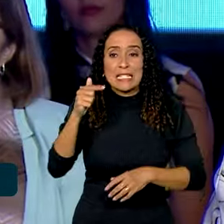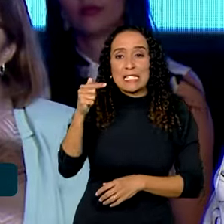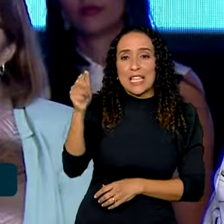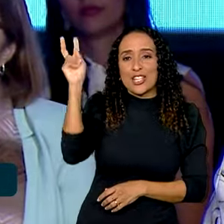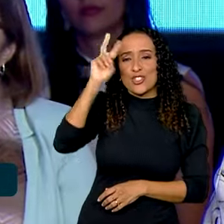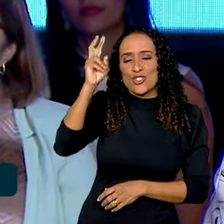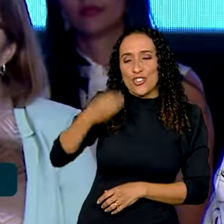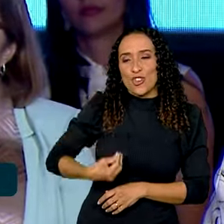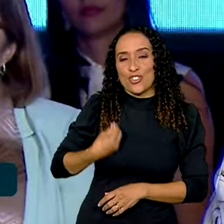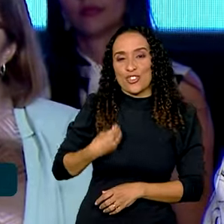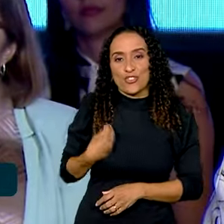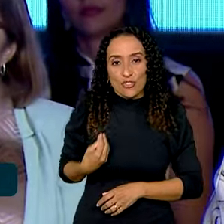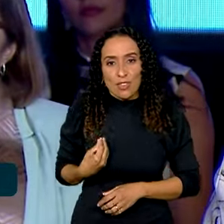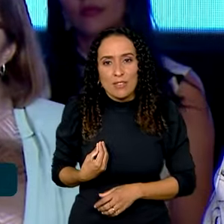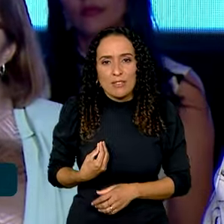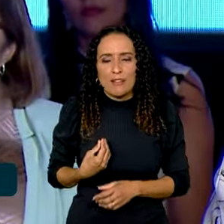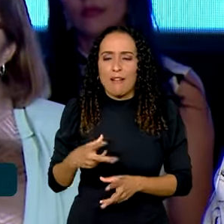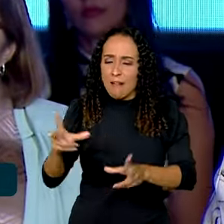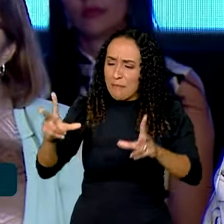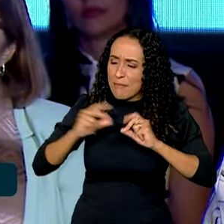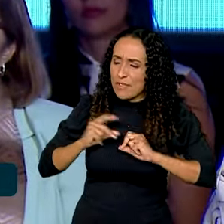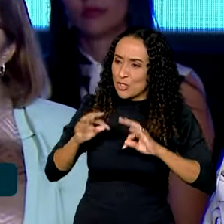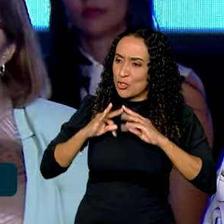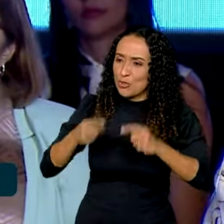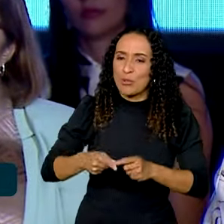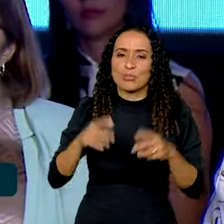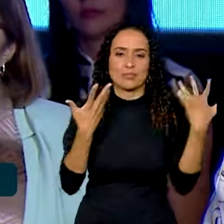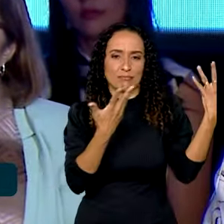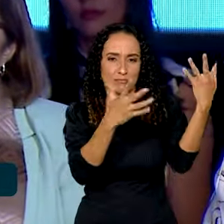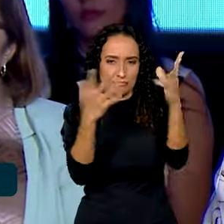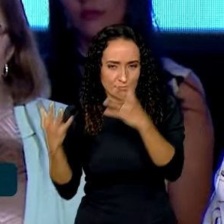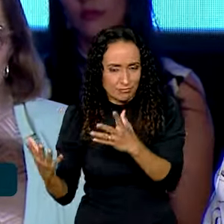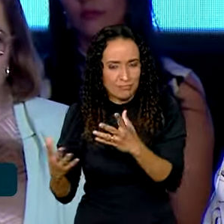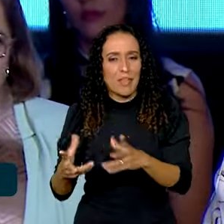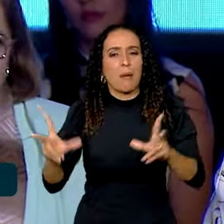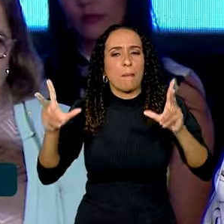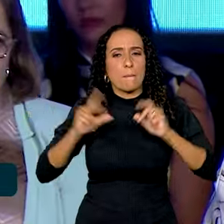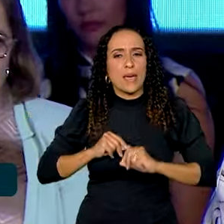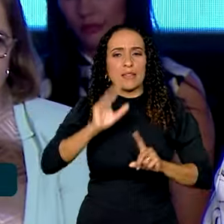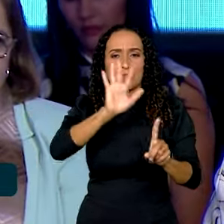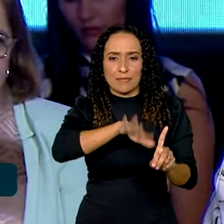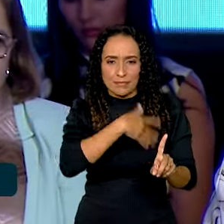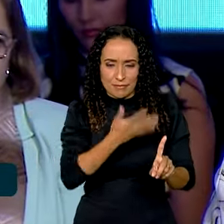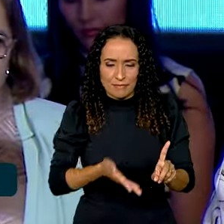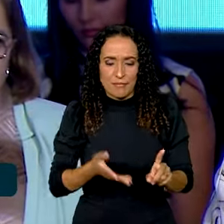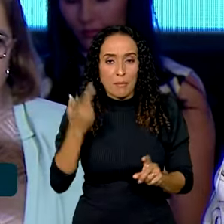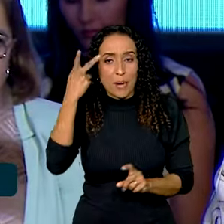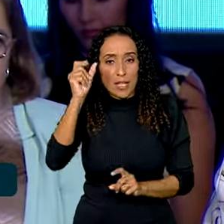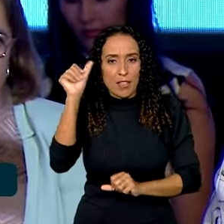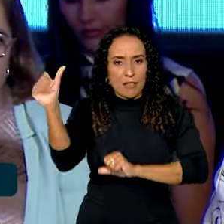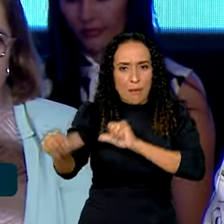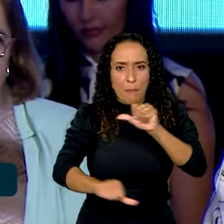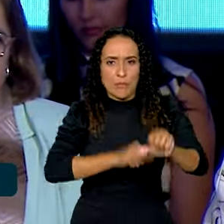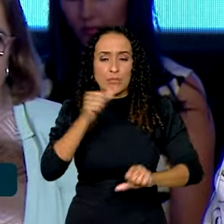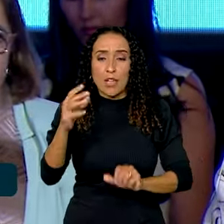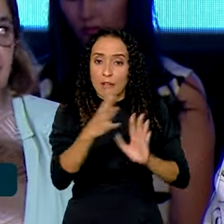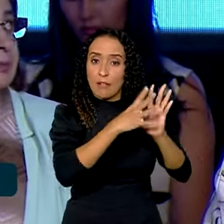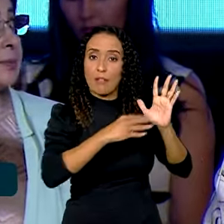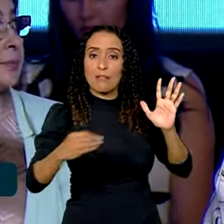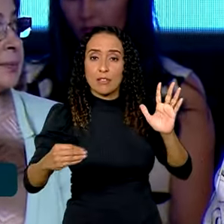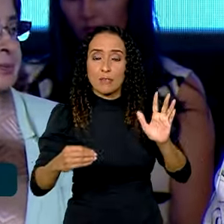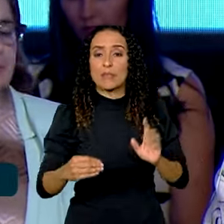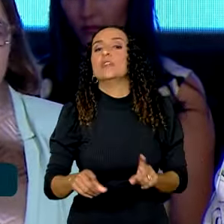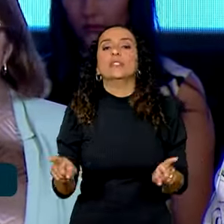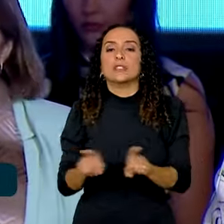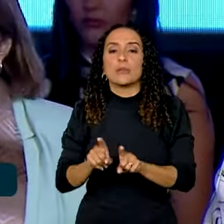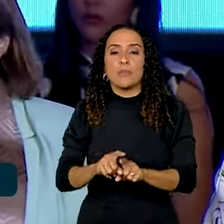de vida que merecem todos os nossos aplausos, merecem ser celebradas para que se transformem em exemplo e para que